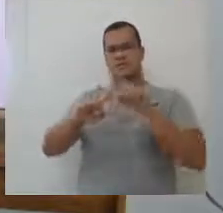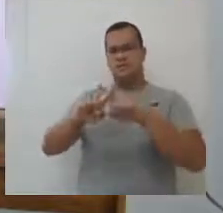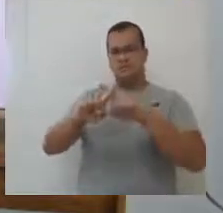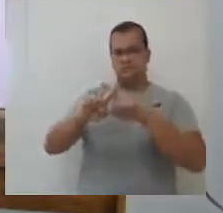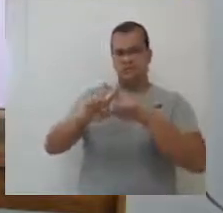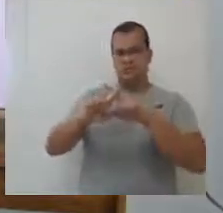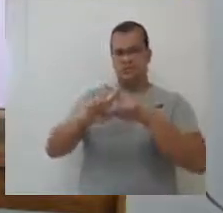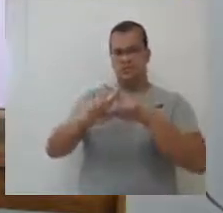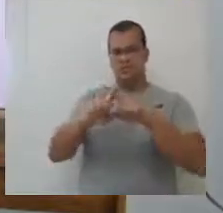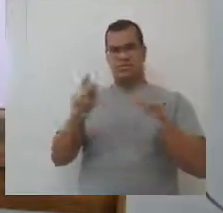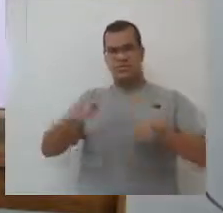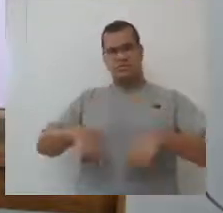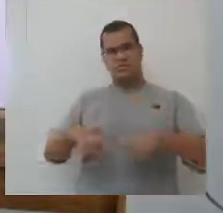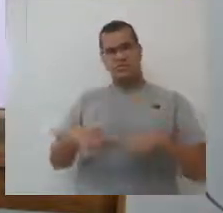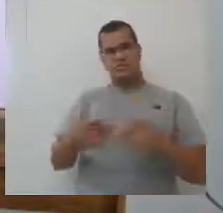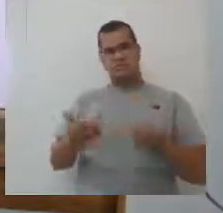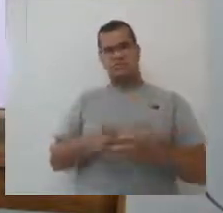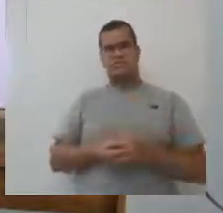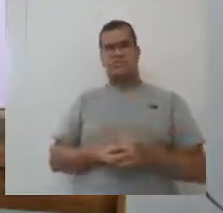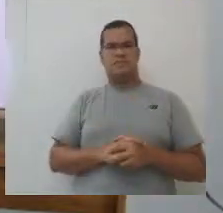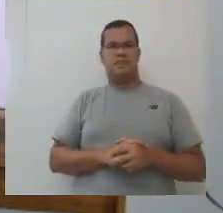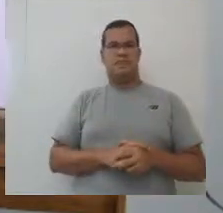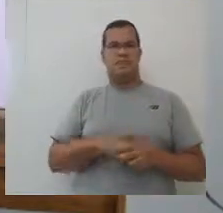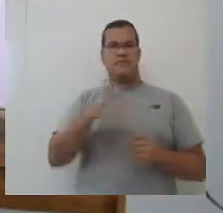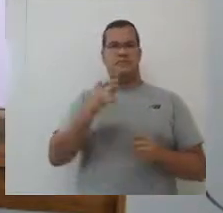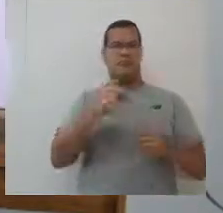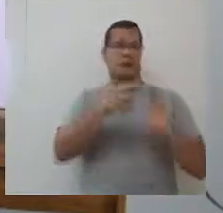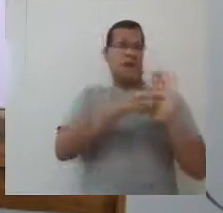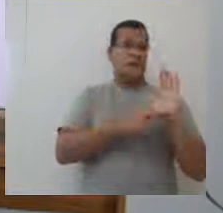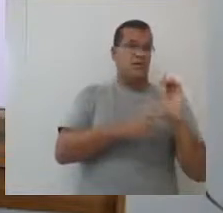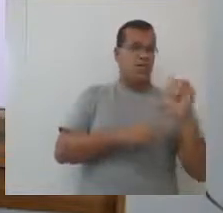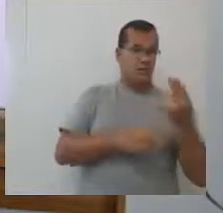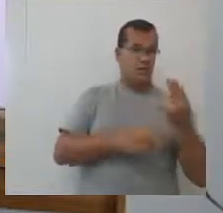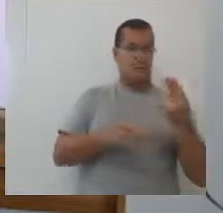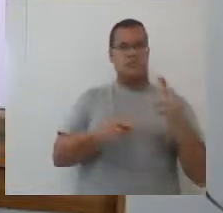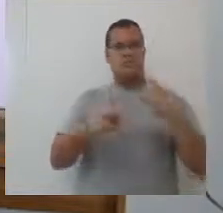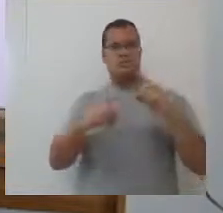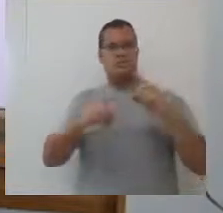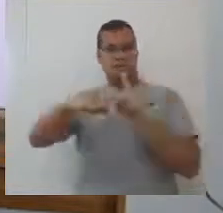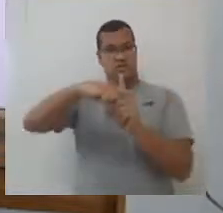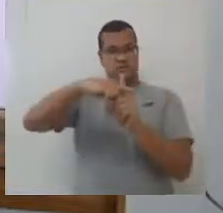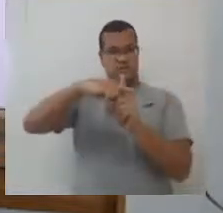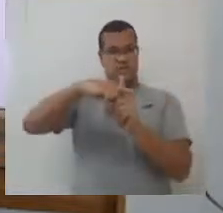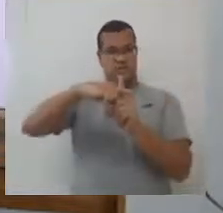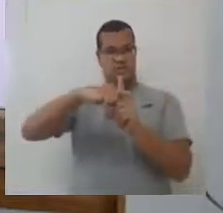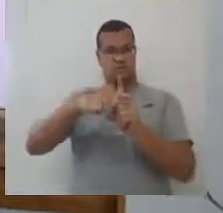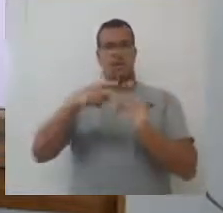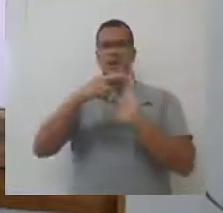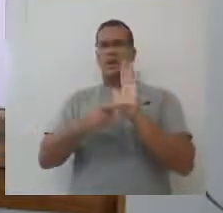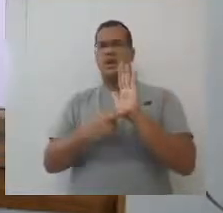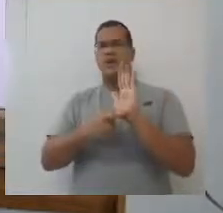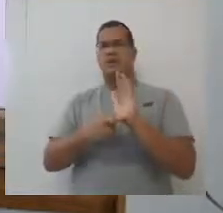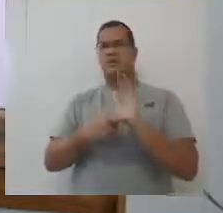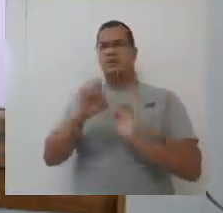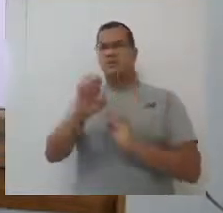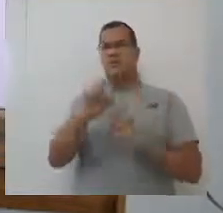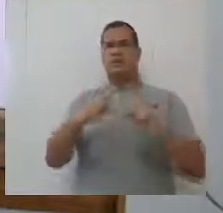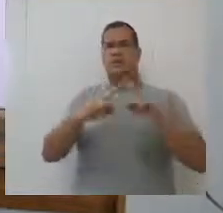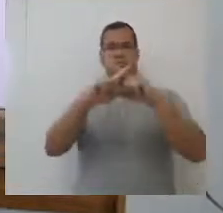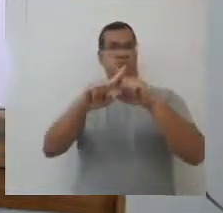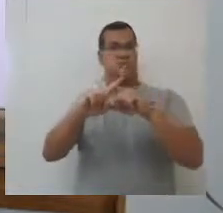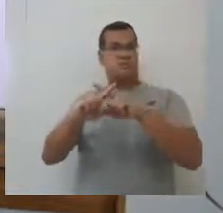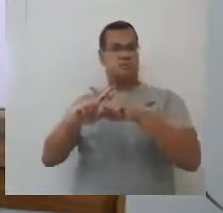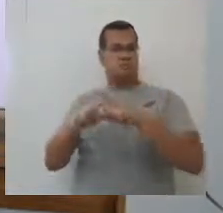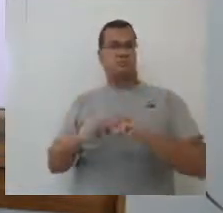multiplicar as possibilidades. Na regra do OU, tu somou. Na regra do I, tu multiplica. Eu estou avisando isso porque quando vocês pegarem